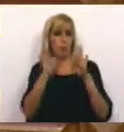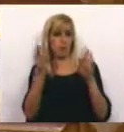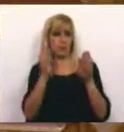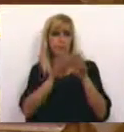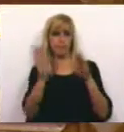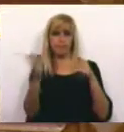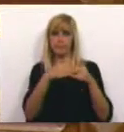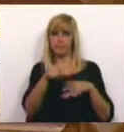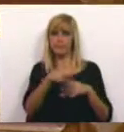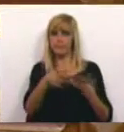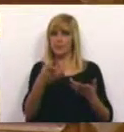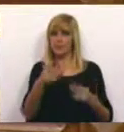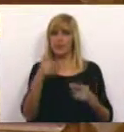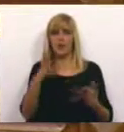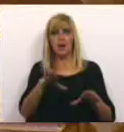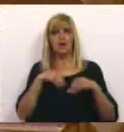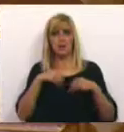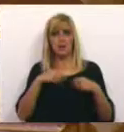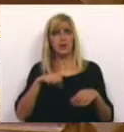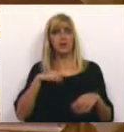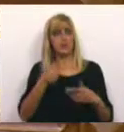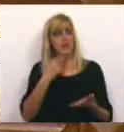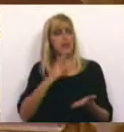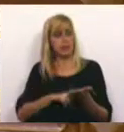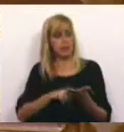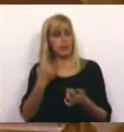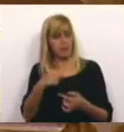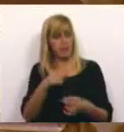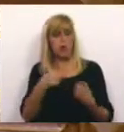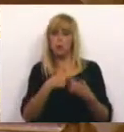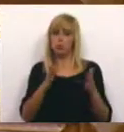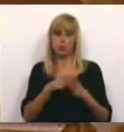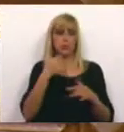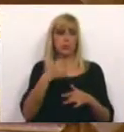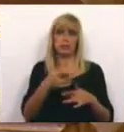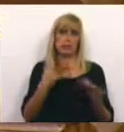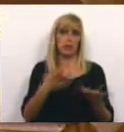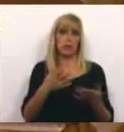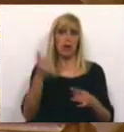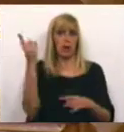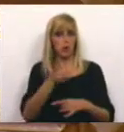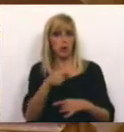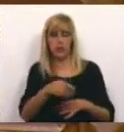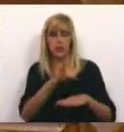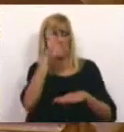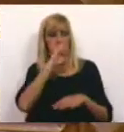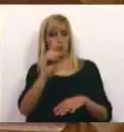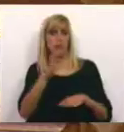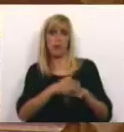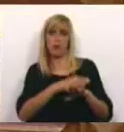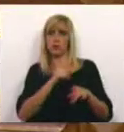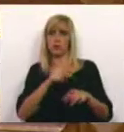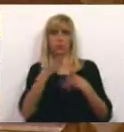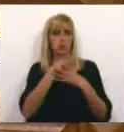por mais que custe aceitar, tinham razão os verdes e todos aqueles que diziam ou que defendiam que a austeridade imposta pelo anterior governo não